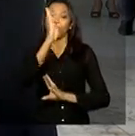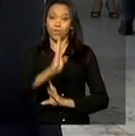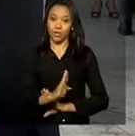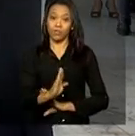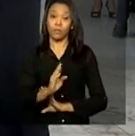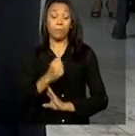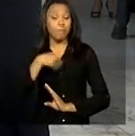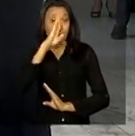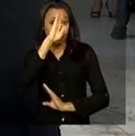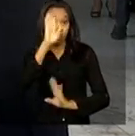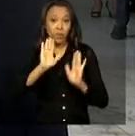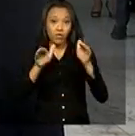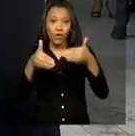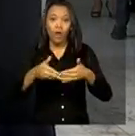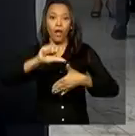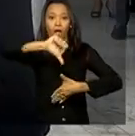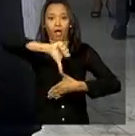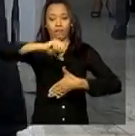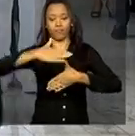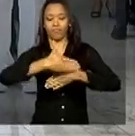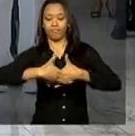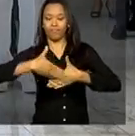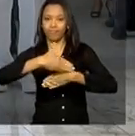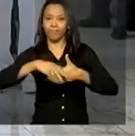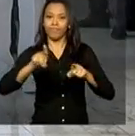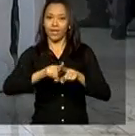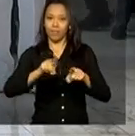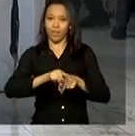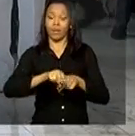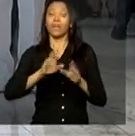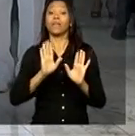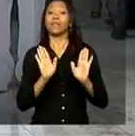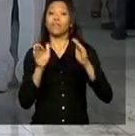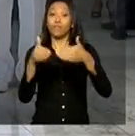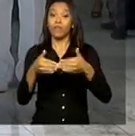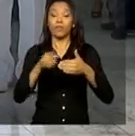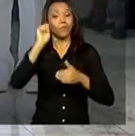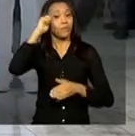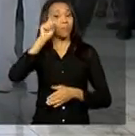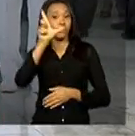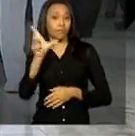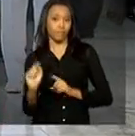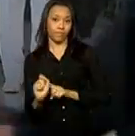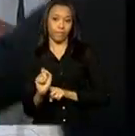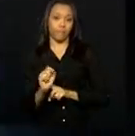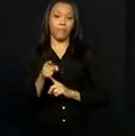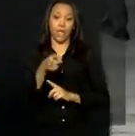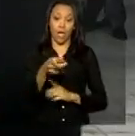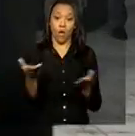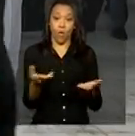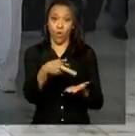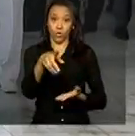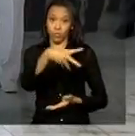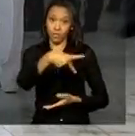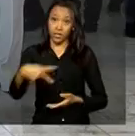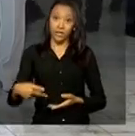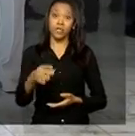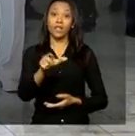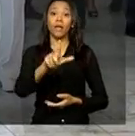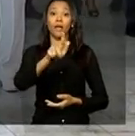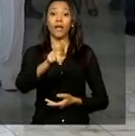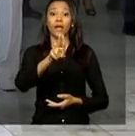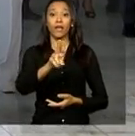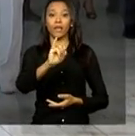prioridade à América do Sul, à América Latina e ao continente africano. Esse, né? É o José Mário Vaz, presidente, então, de Guiné-Bissau.